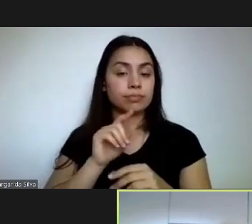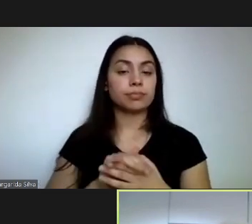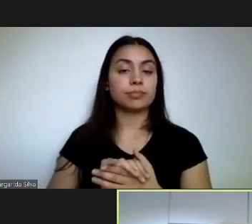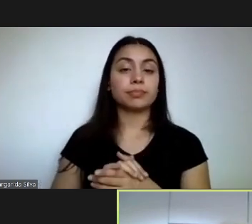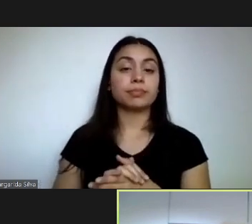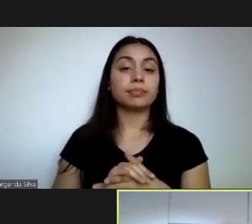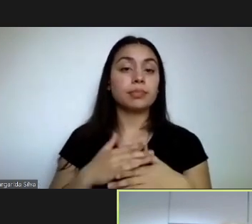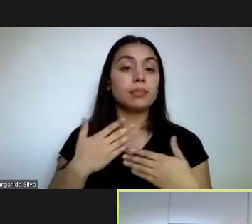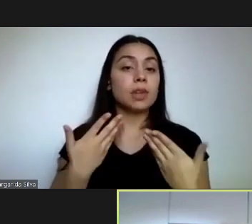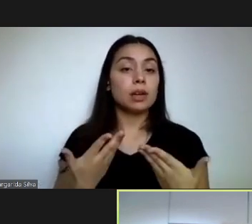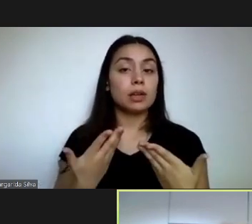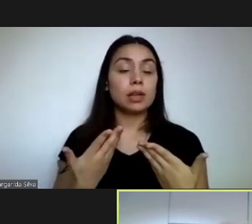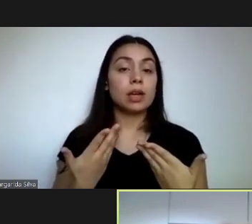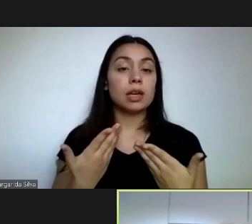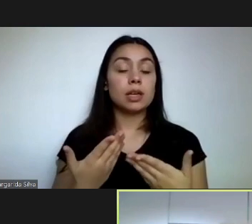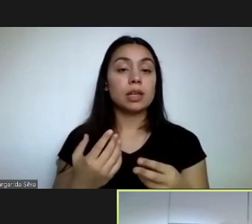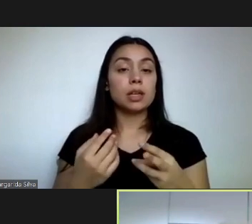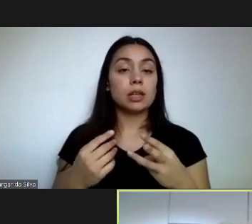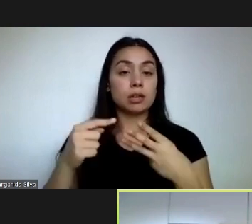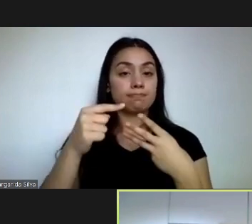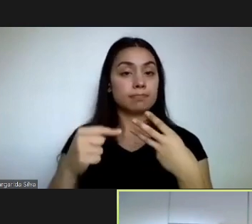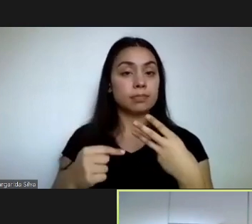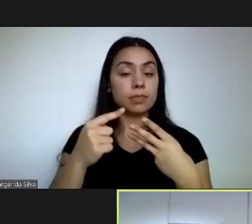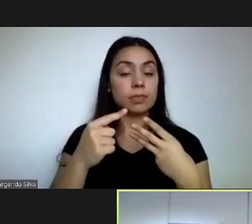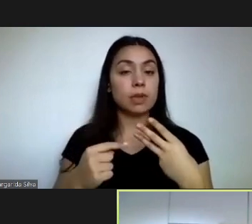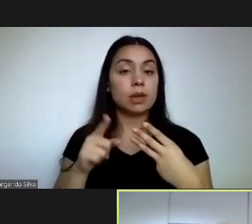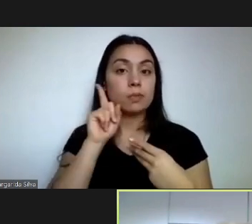muito rapidamente, 3 documentos essenciais